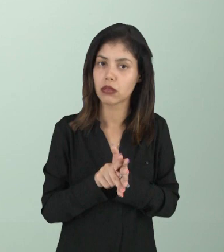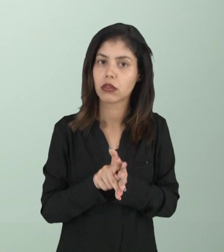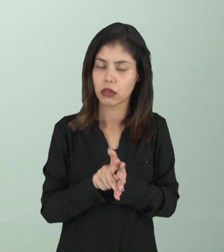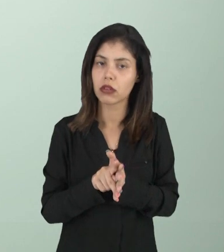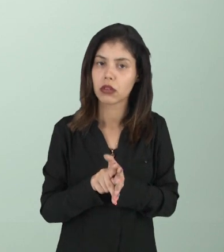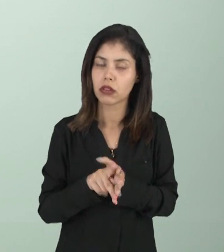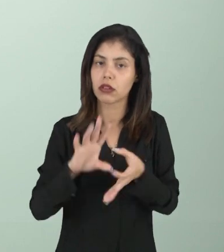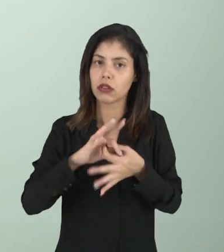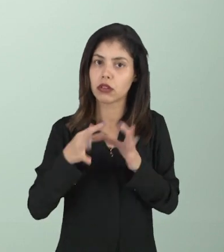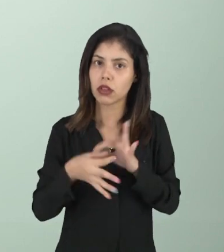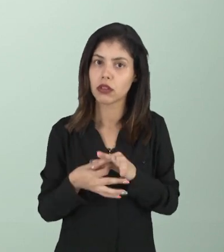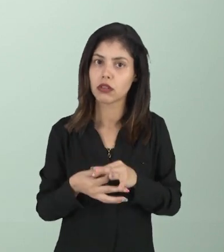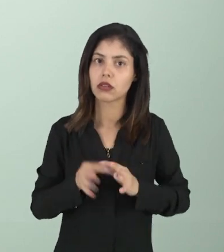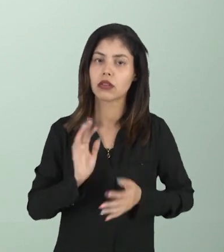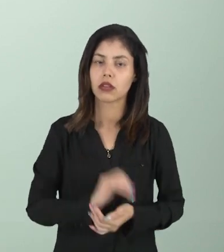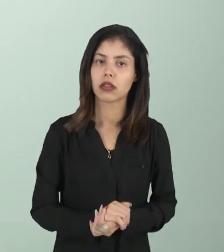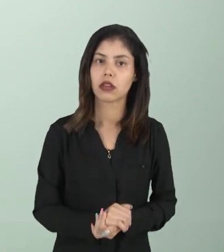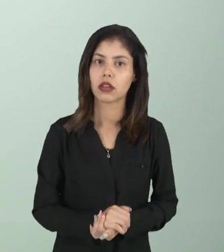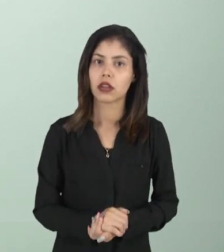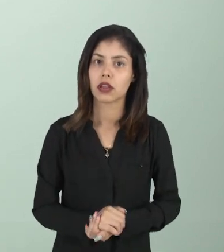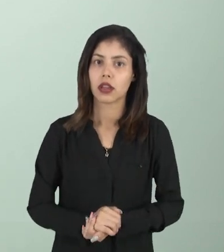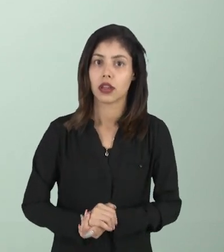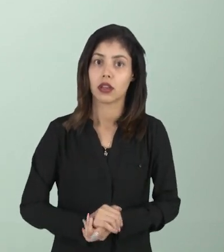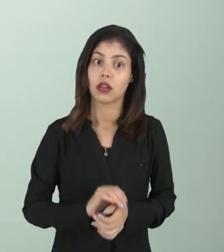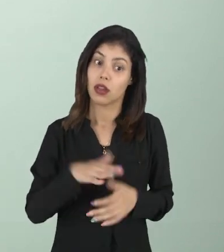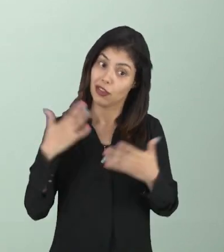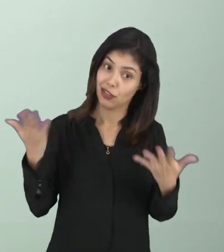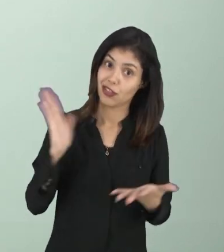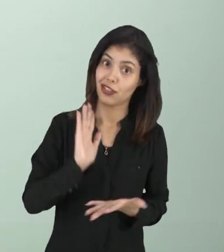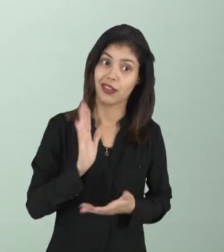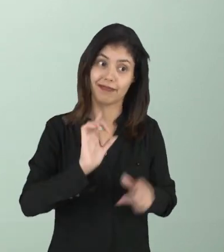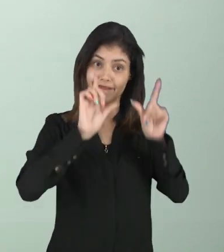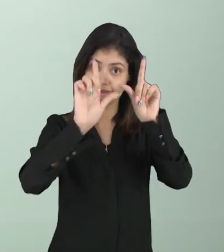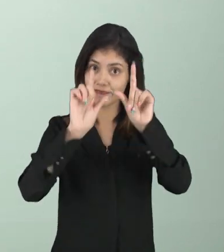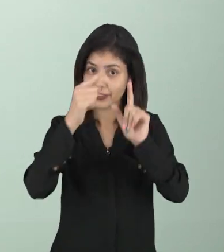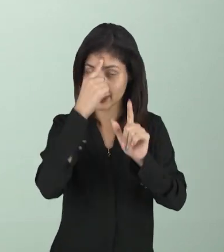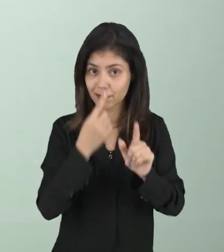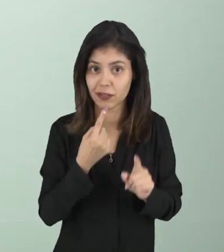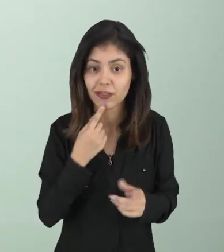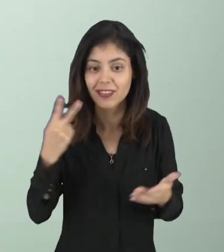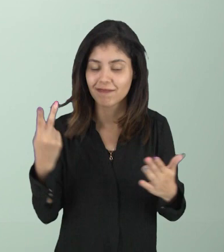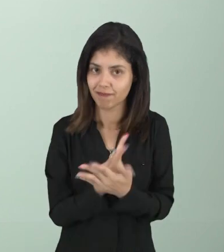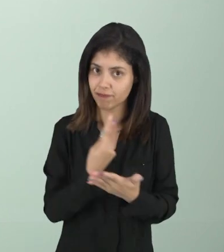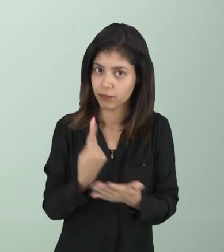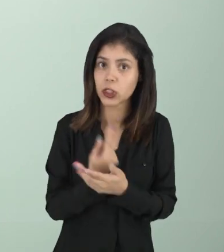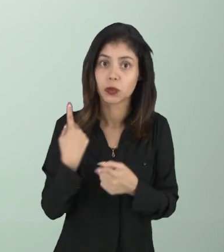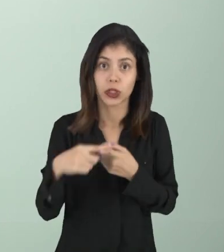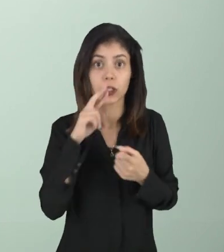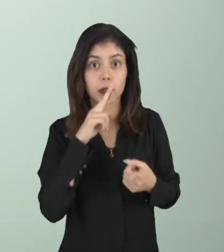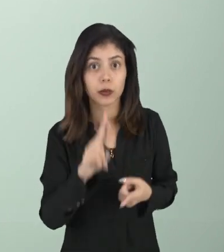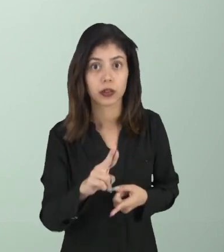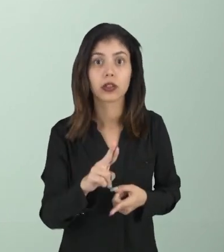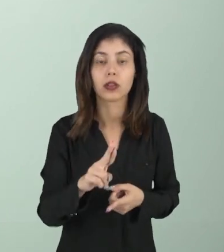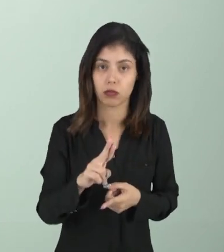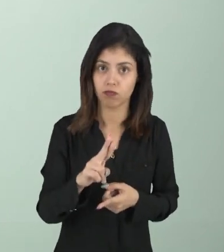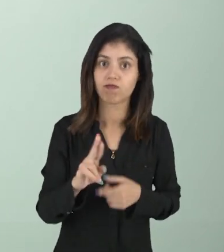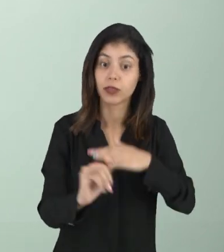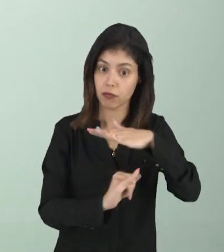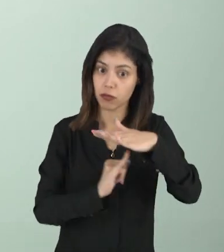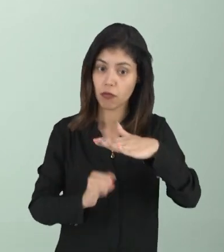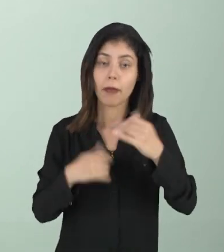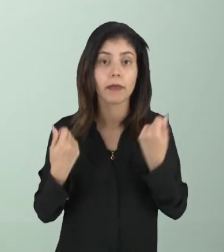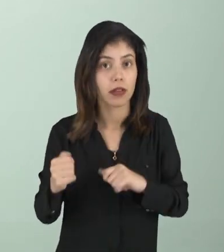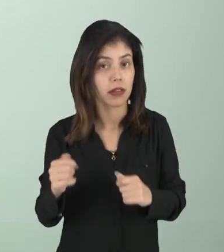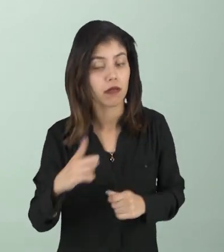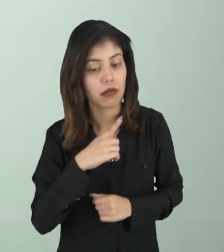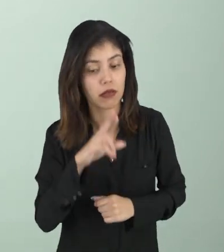da charge, a segunda resposta vareia não foi adequado, ela tinha que utilizar a linguagem formal. Então, as 2